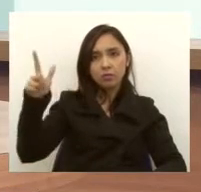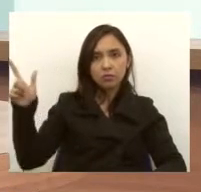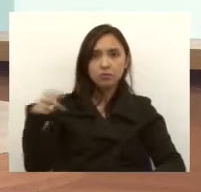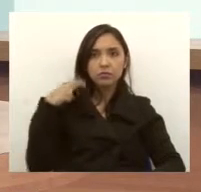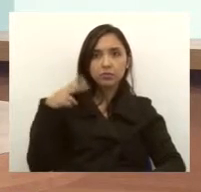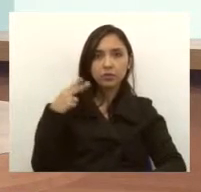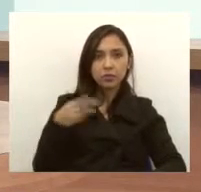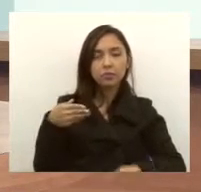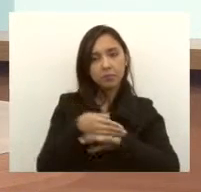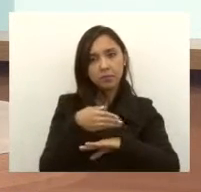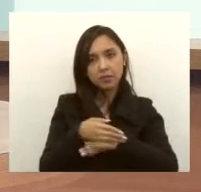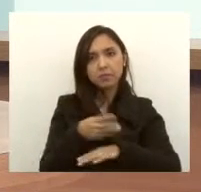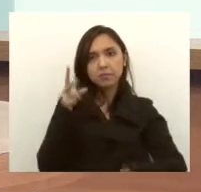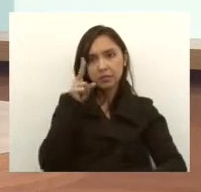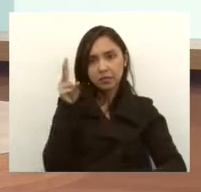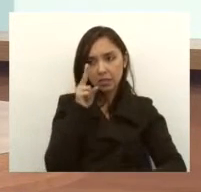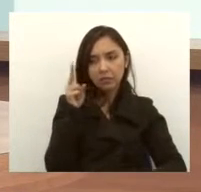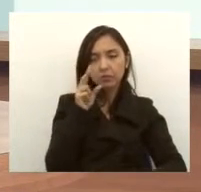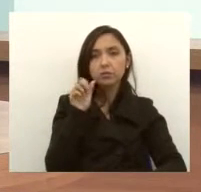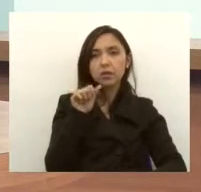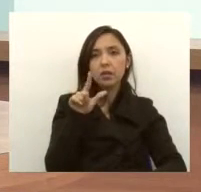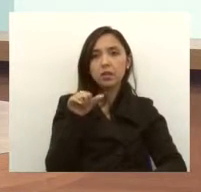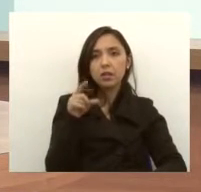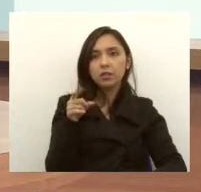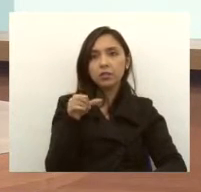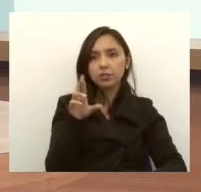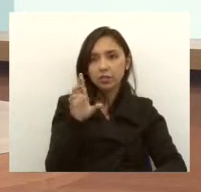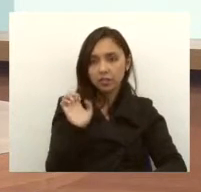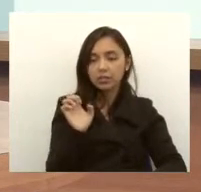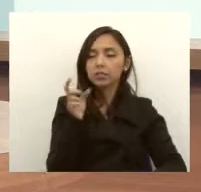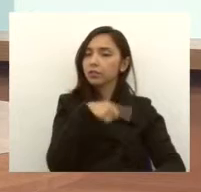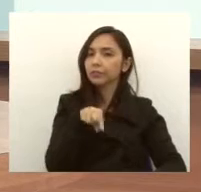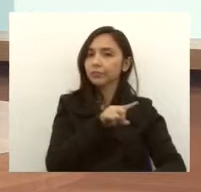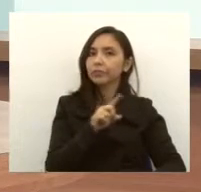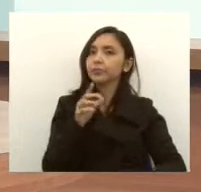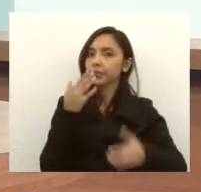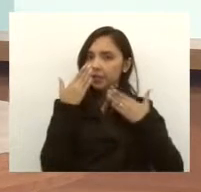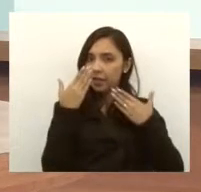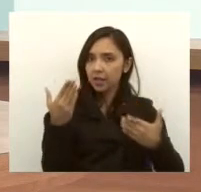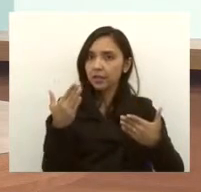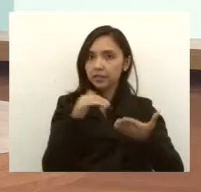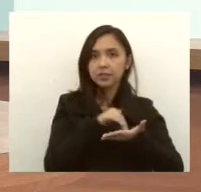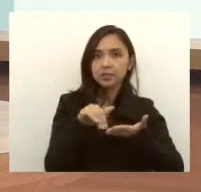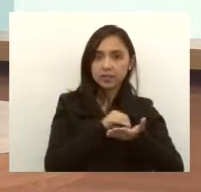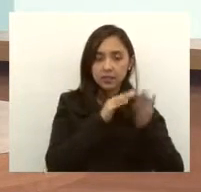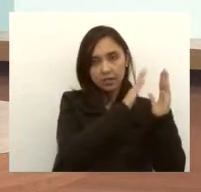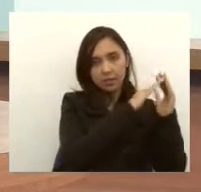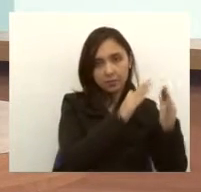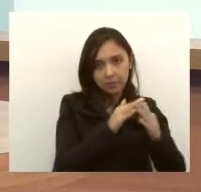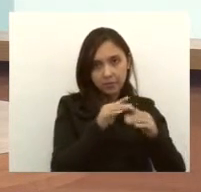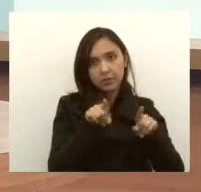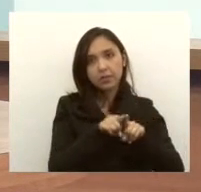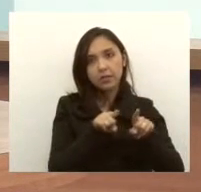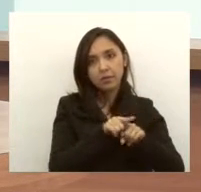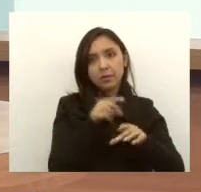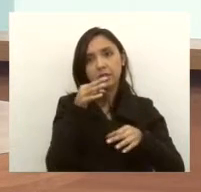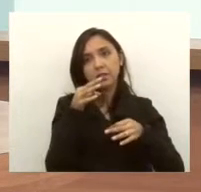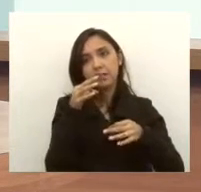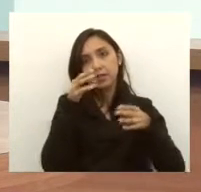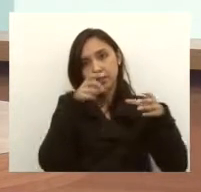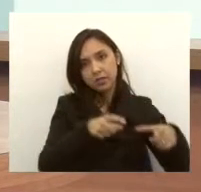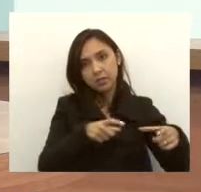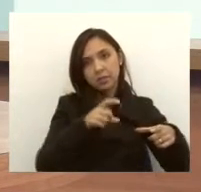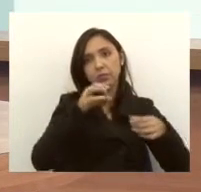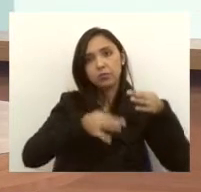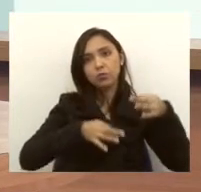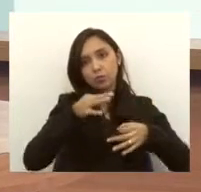que participamos desde segunda-feira, com o doutor Alexandre mesmo, nós temos aqui que agradecer tanto a Secretaria de Habitação como o Departamento Jurídico, que se